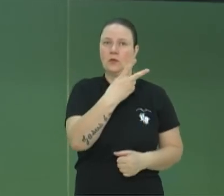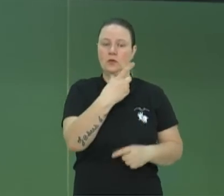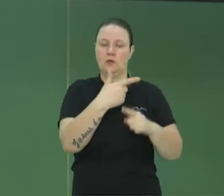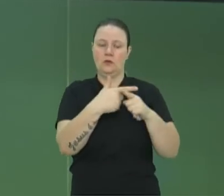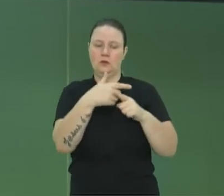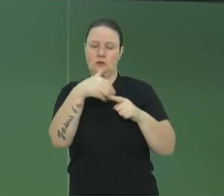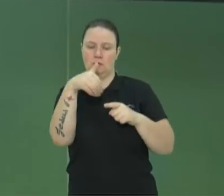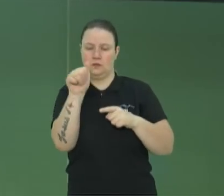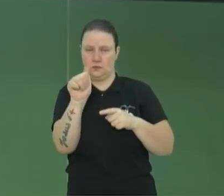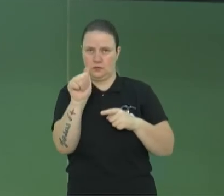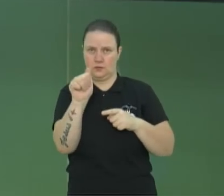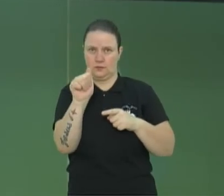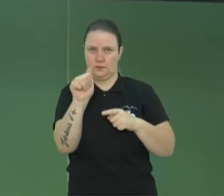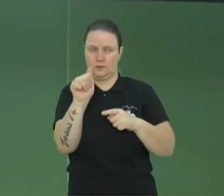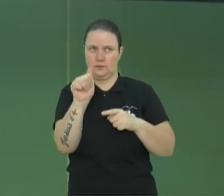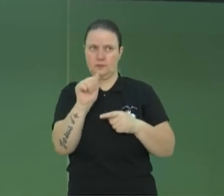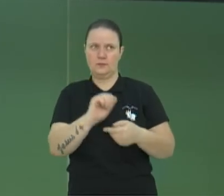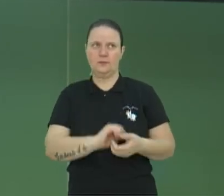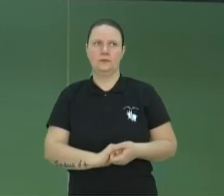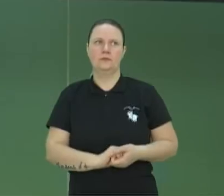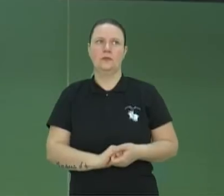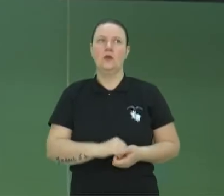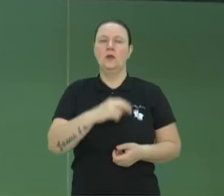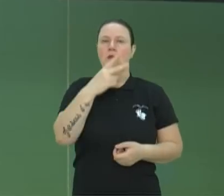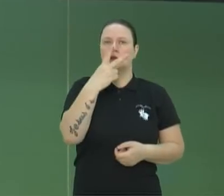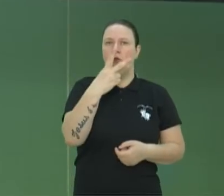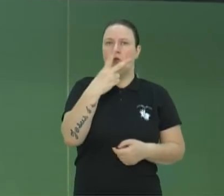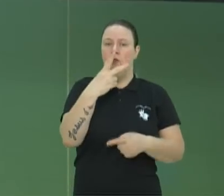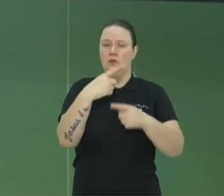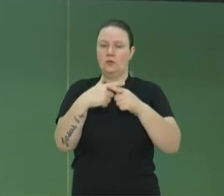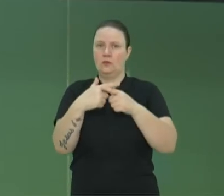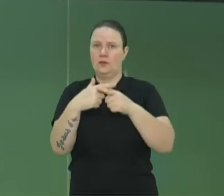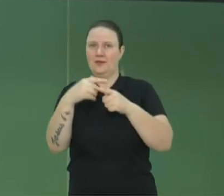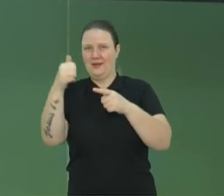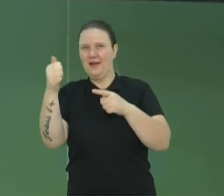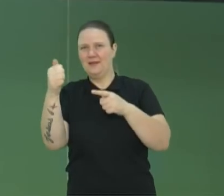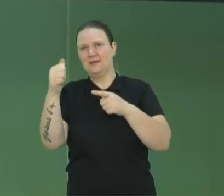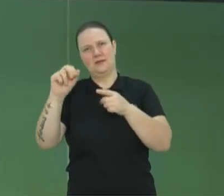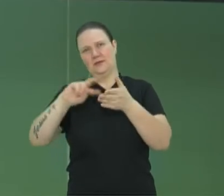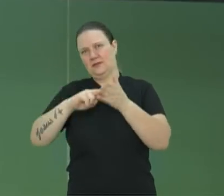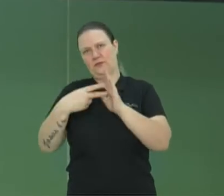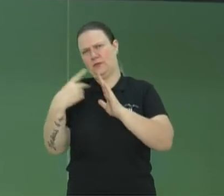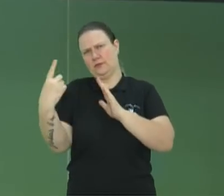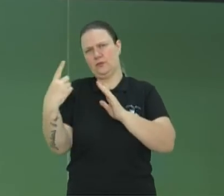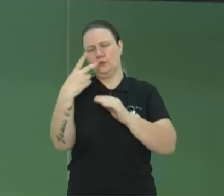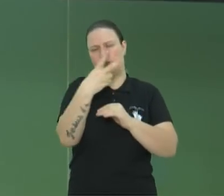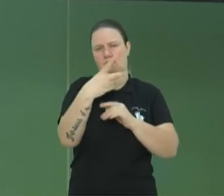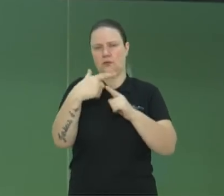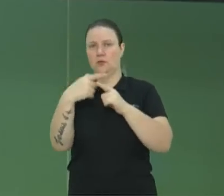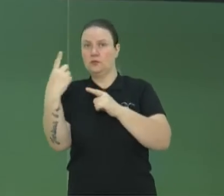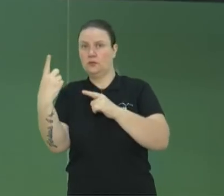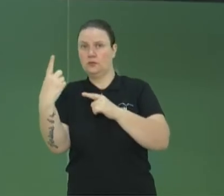vale 1, então 2 vezes 1, 2. Então vou ter aqui, ó, que x é igual...